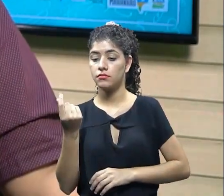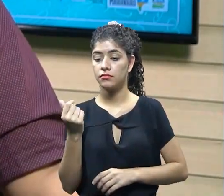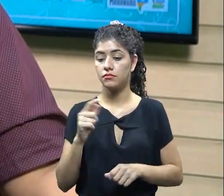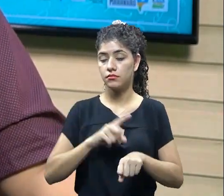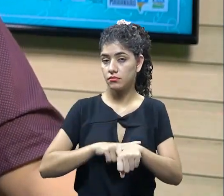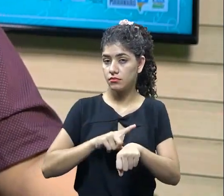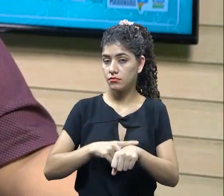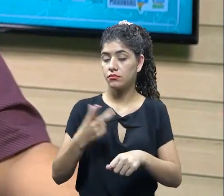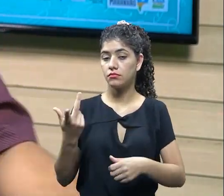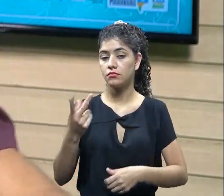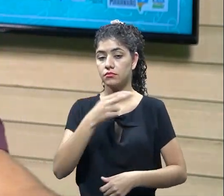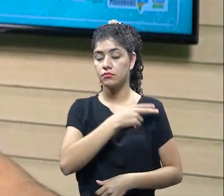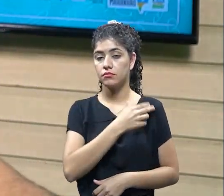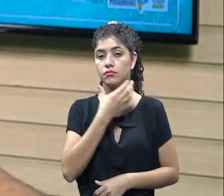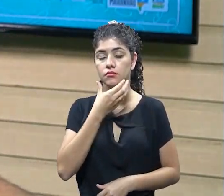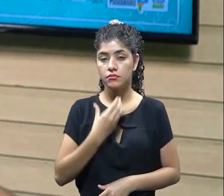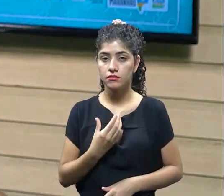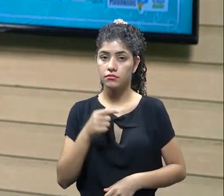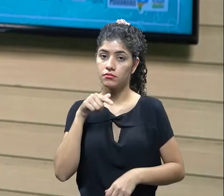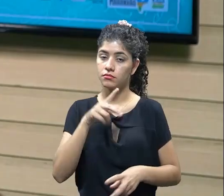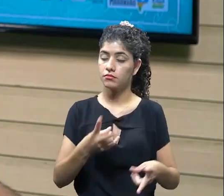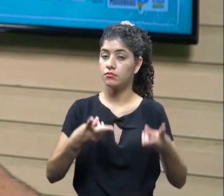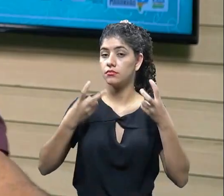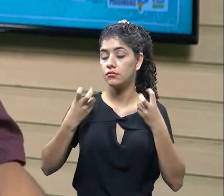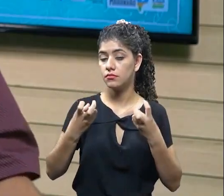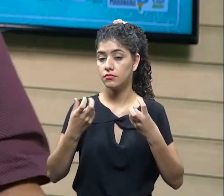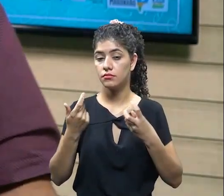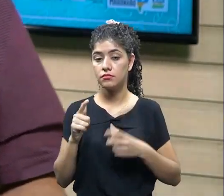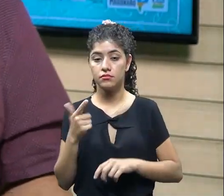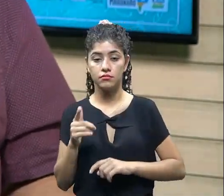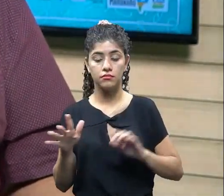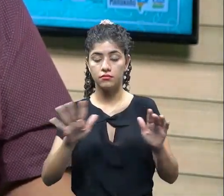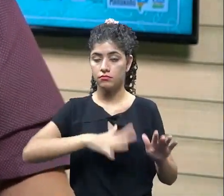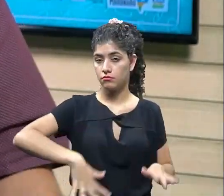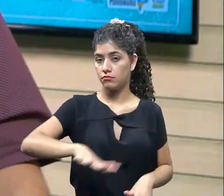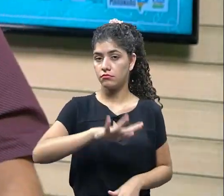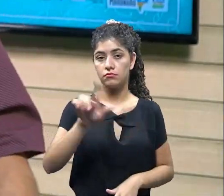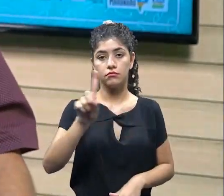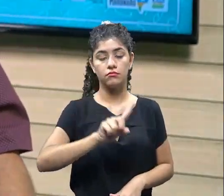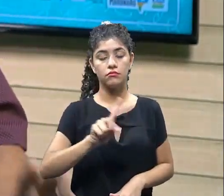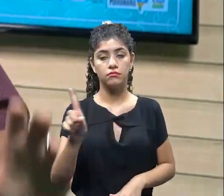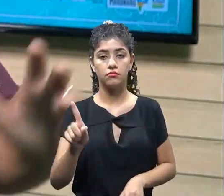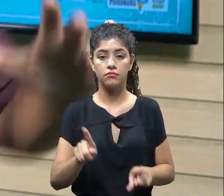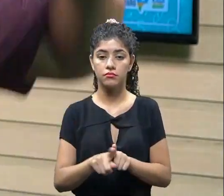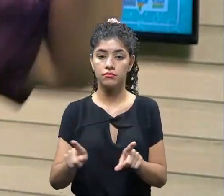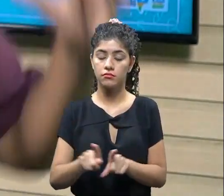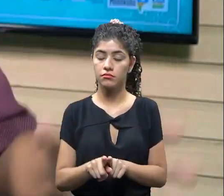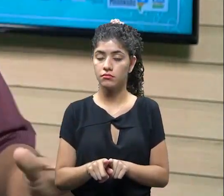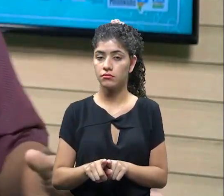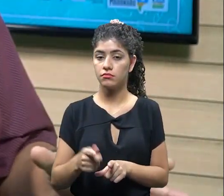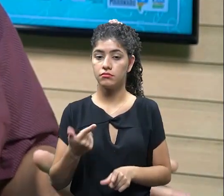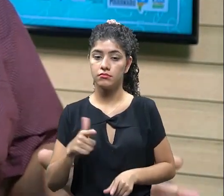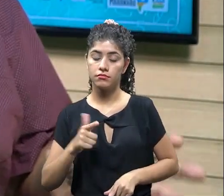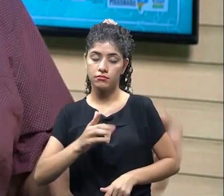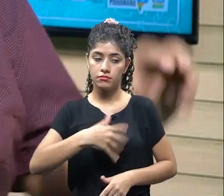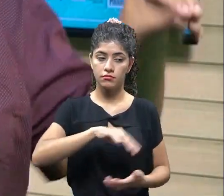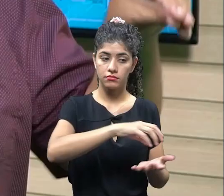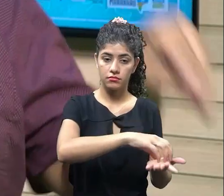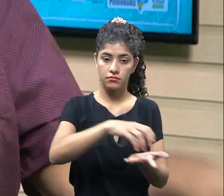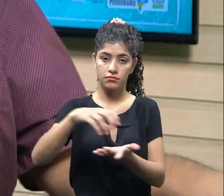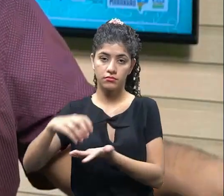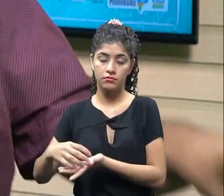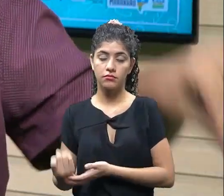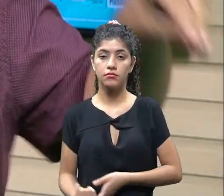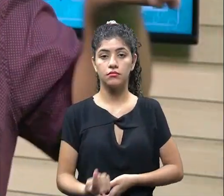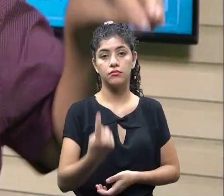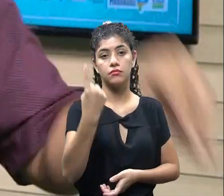para o período de Natal. Você perceba que nesse caso aqui não é geral, também não é somente o setor, mas é